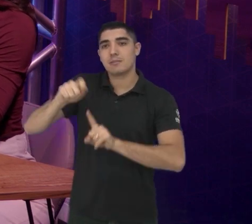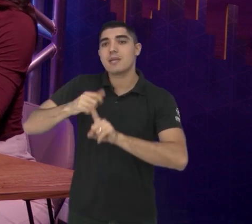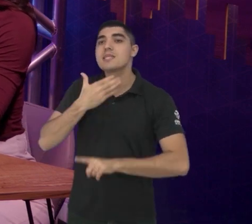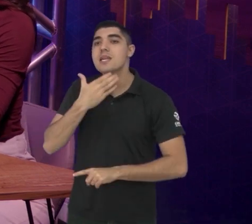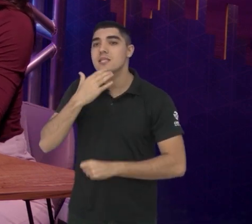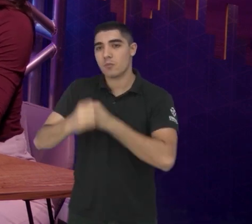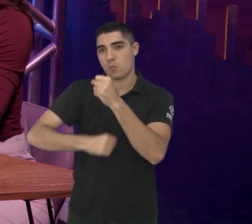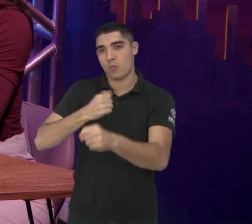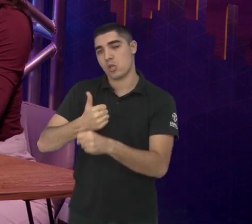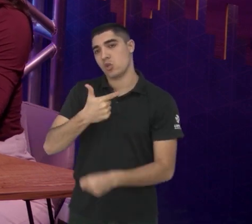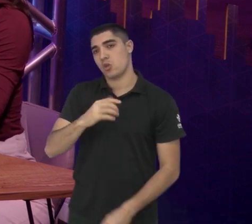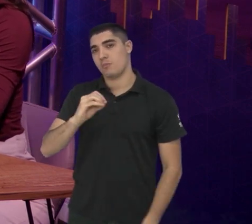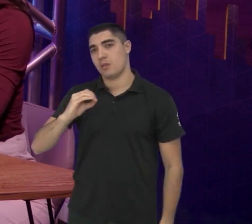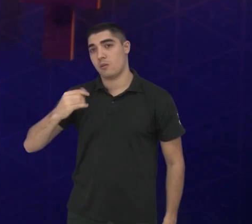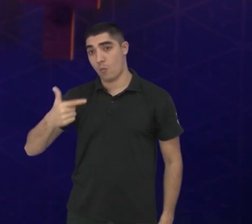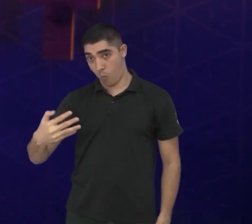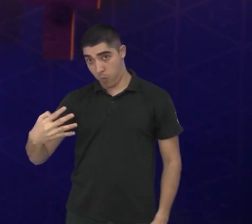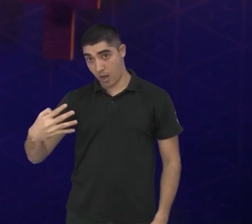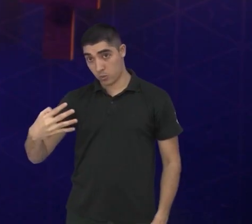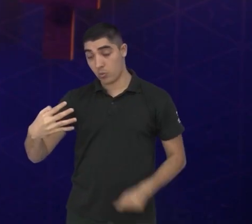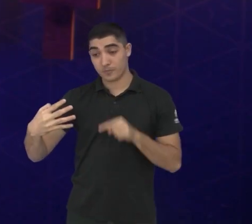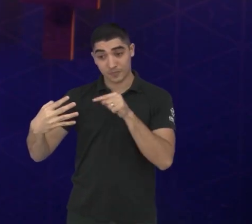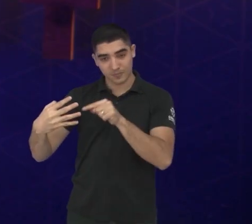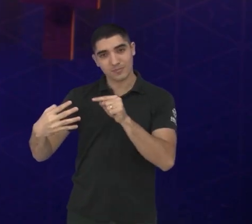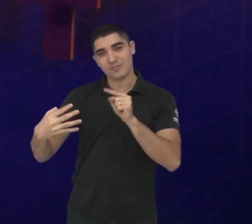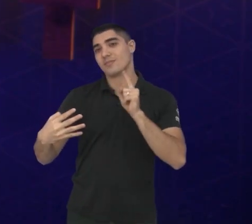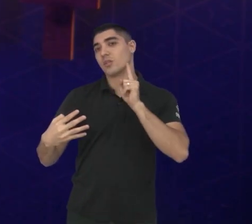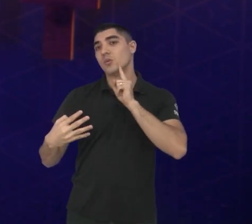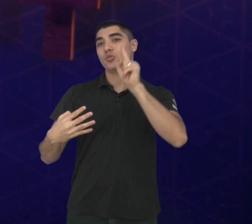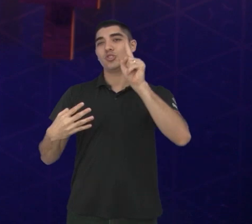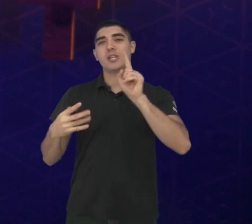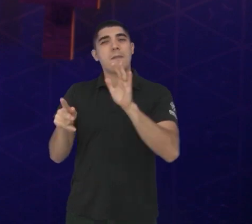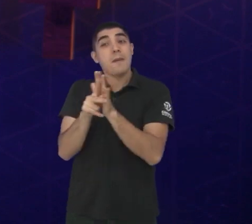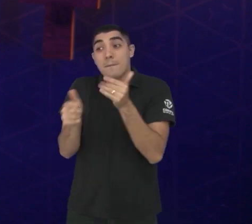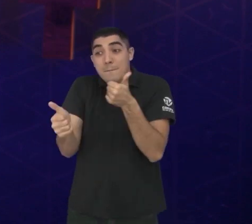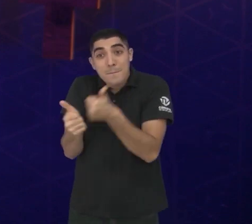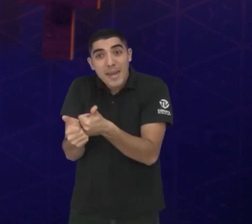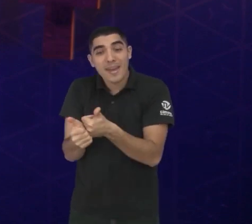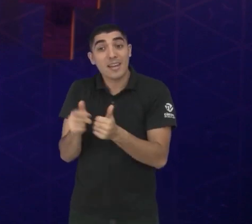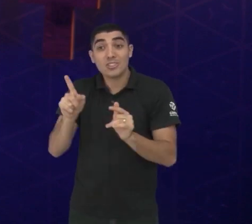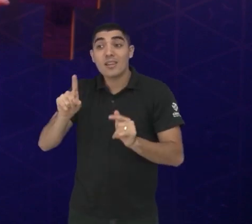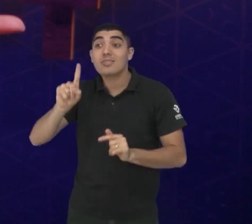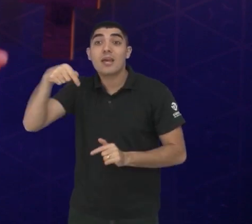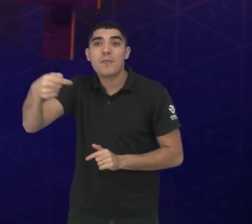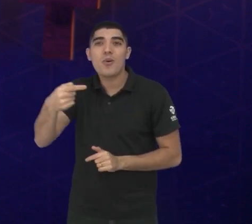de dezembro de 2004, então uma época comemorativa, né, de fim